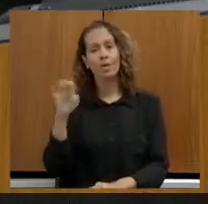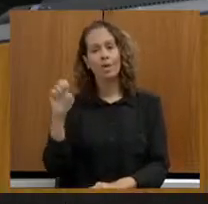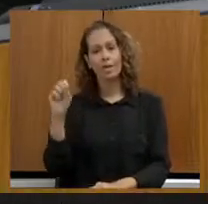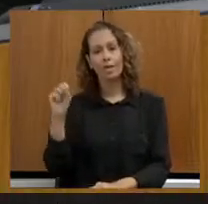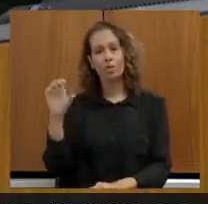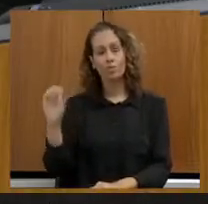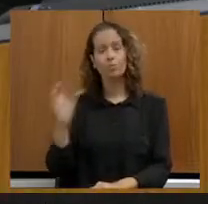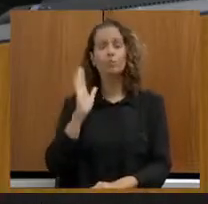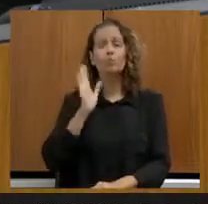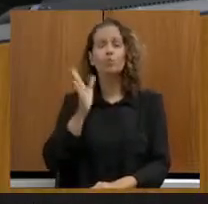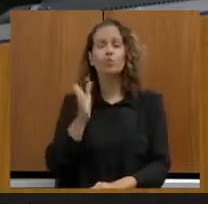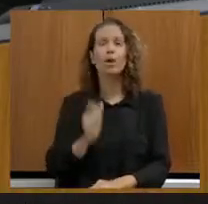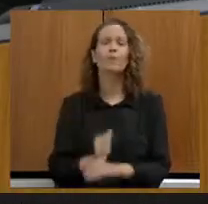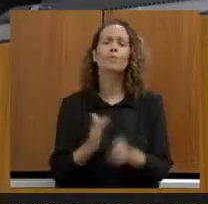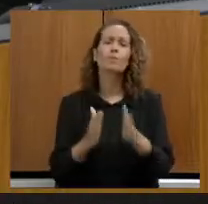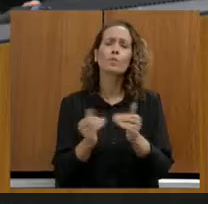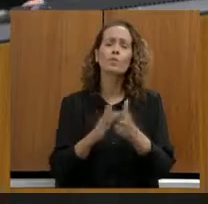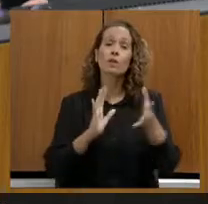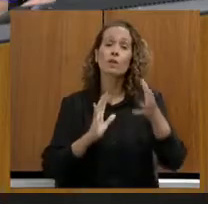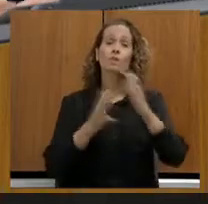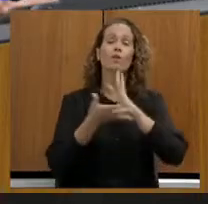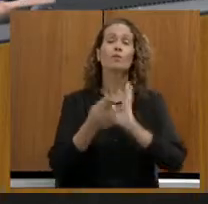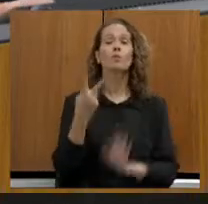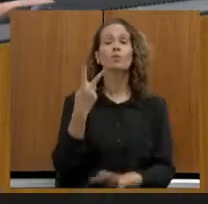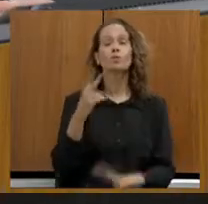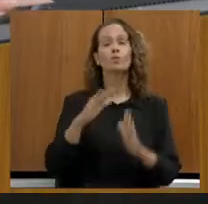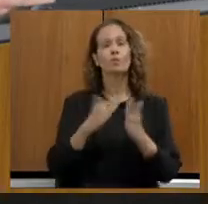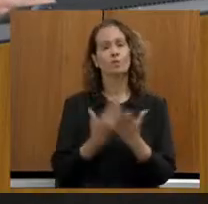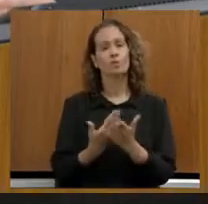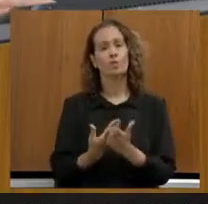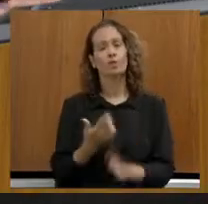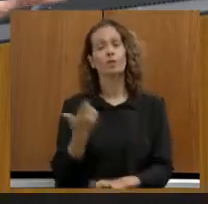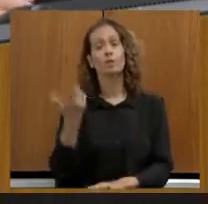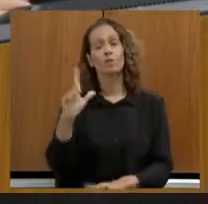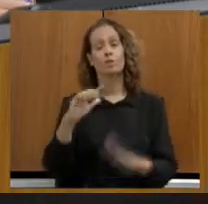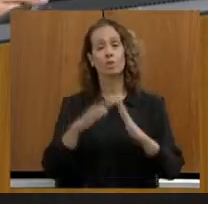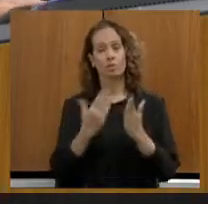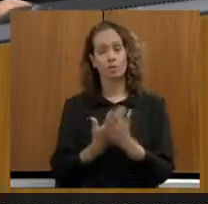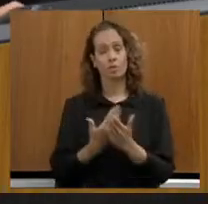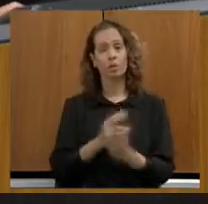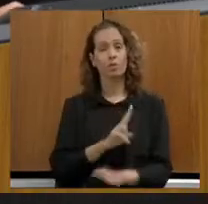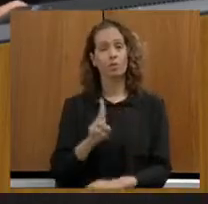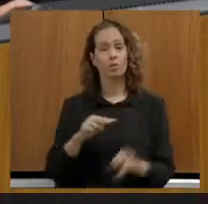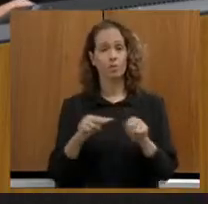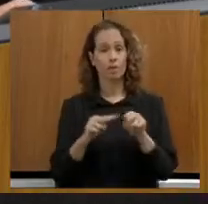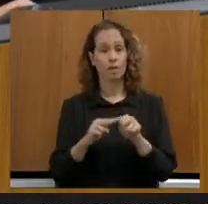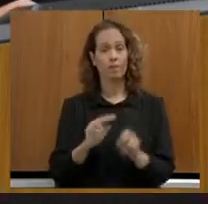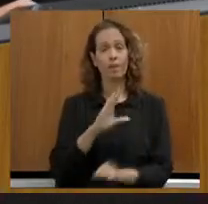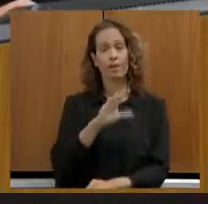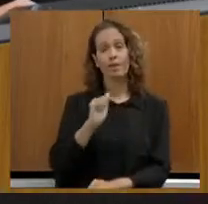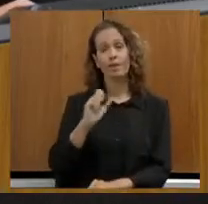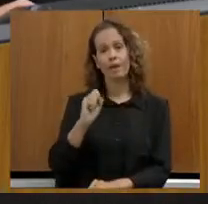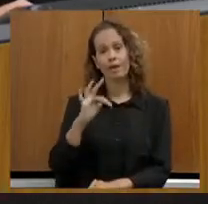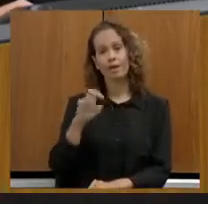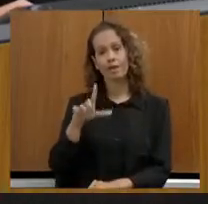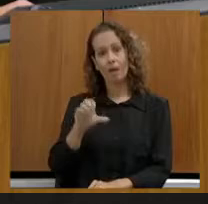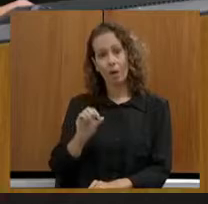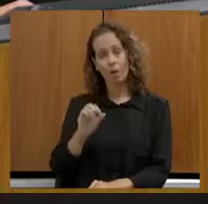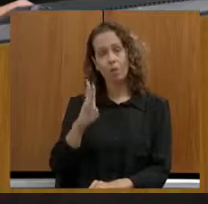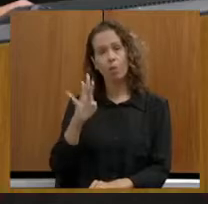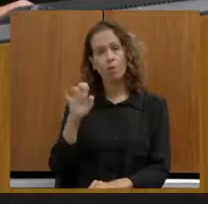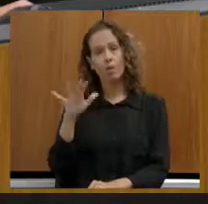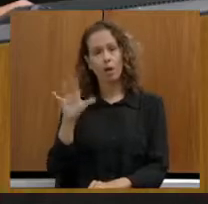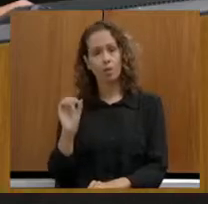serem reformados mas nós temos uma escola em Uberaba se chama Castelo Branco que a escola onde a minha esposa